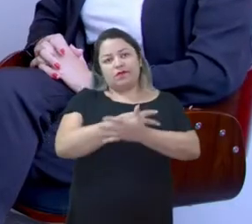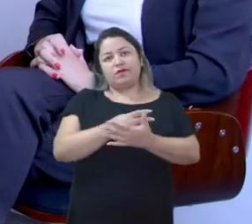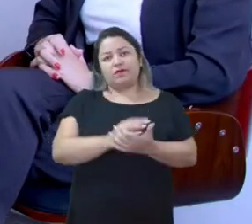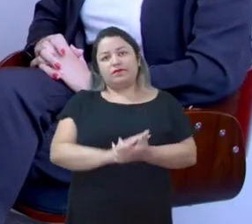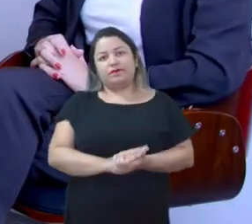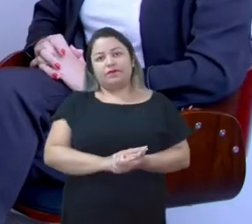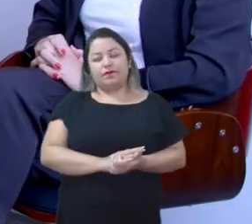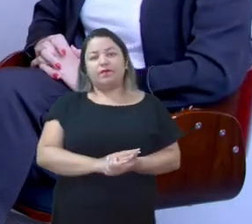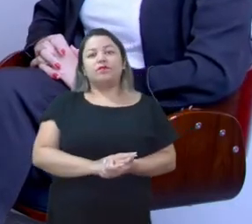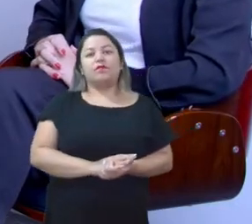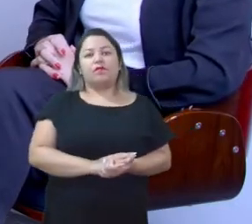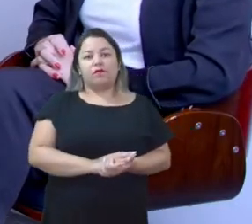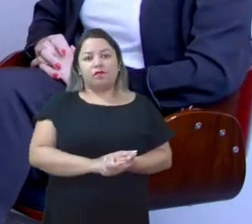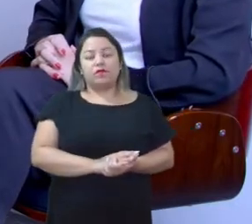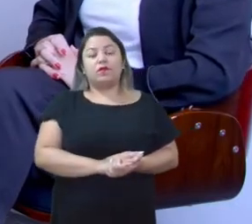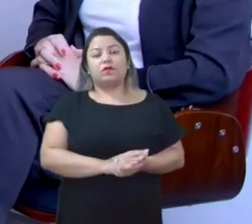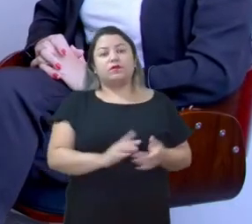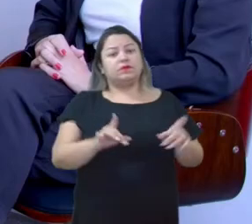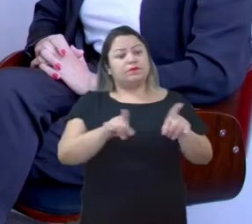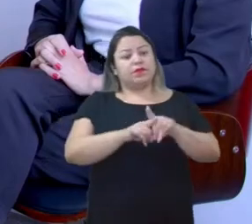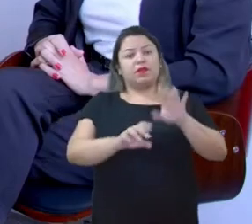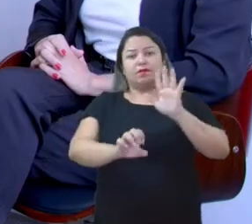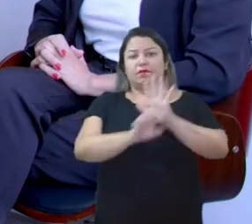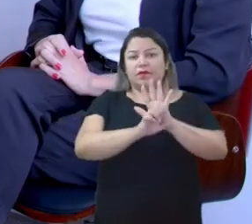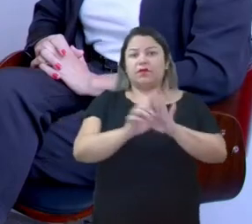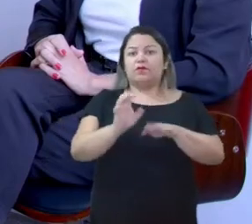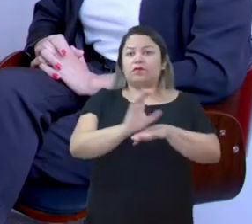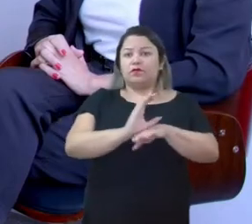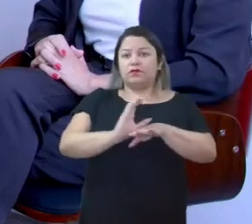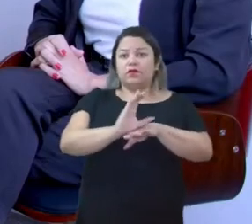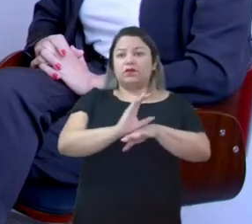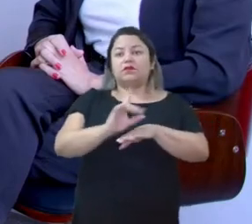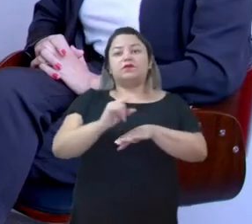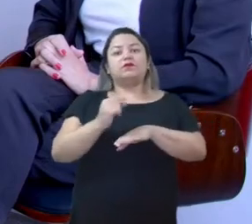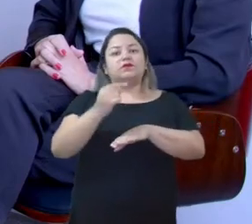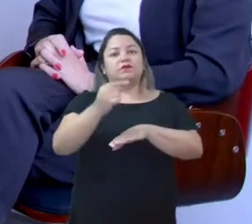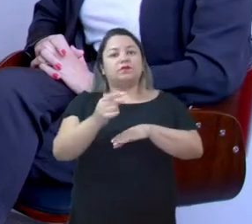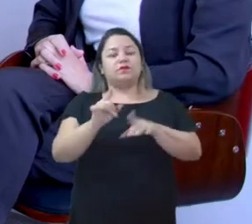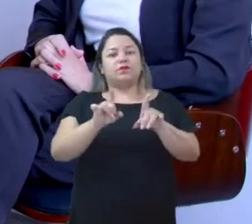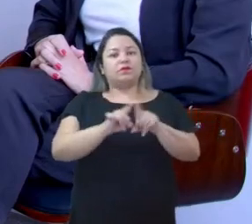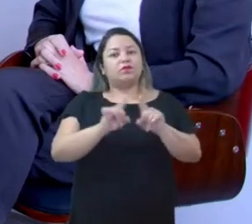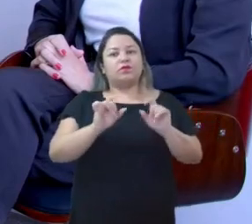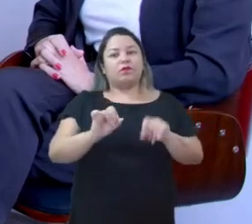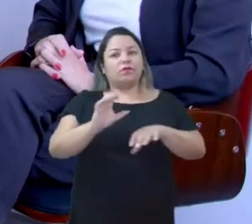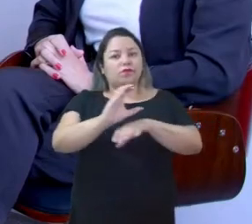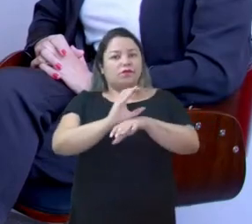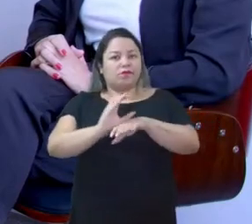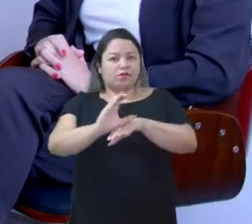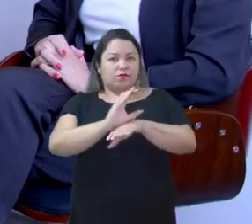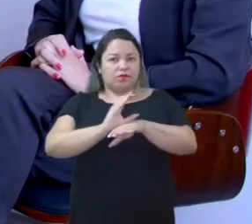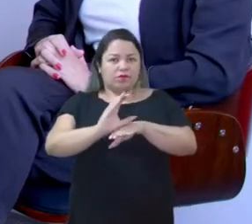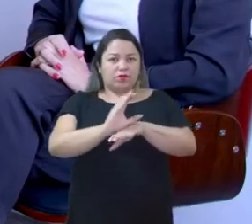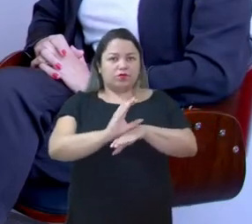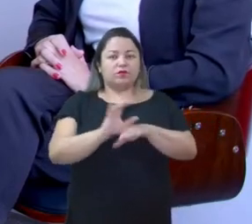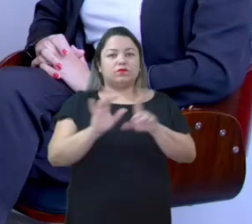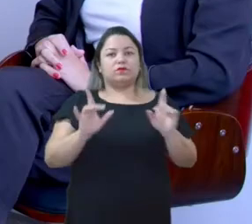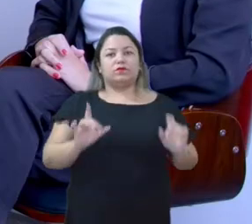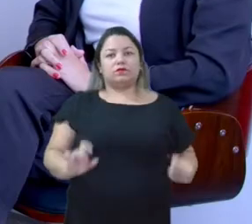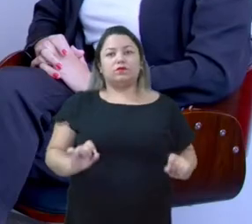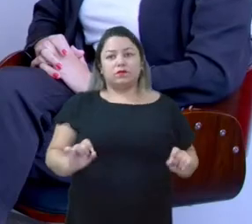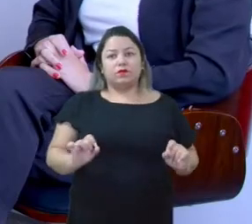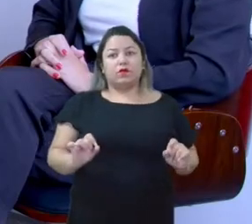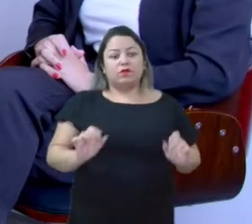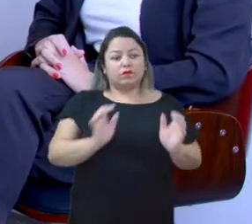a admissibilidade da emenda constitucional e depois com a constituição da